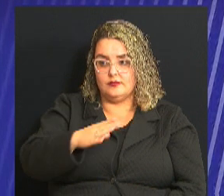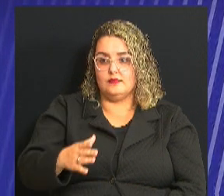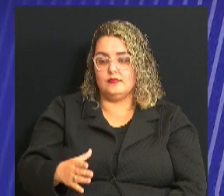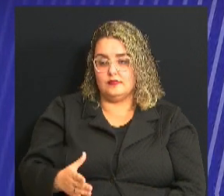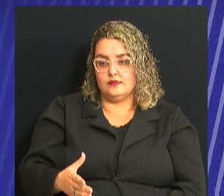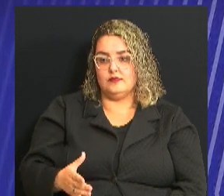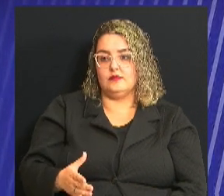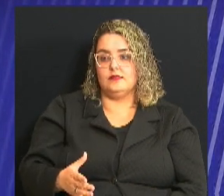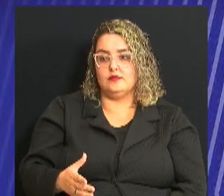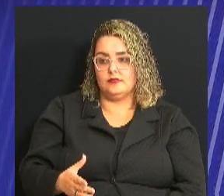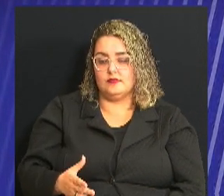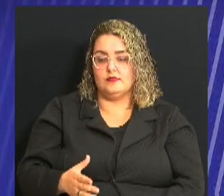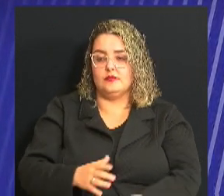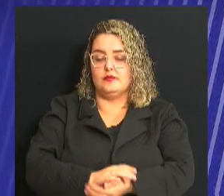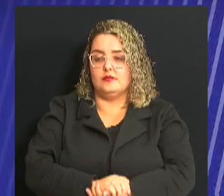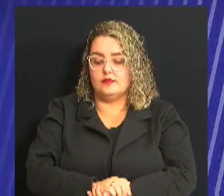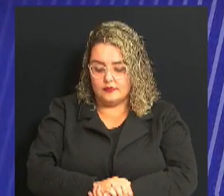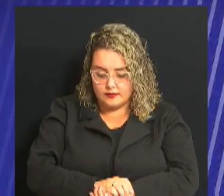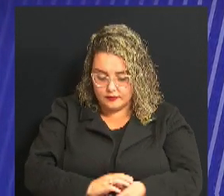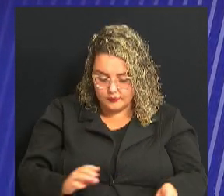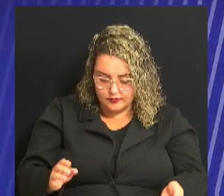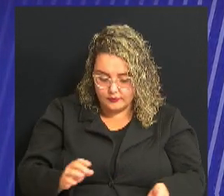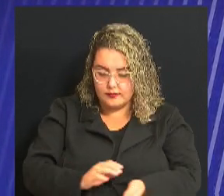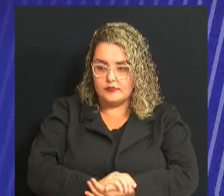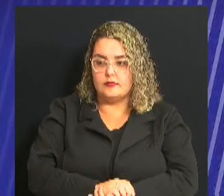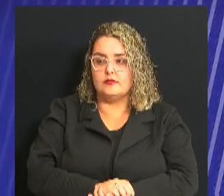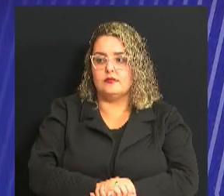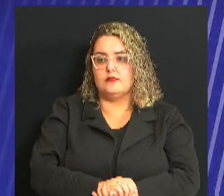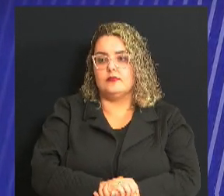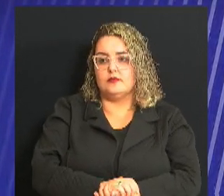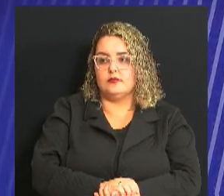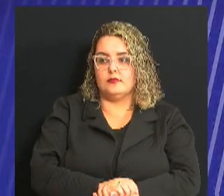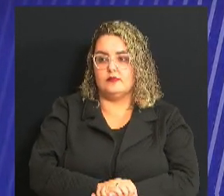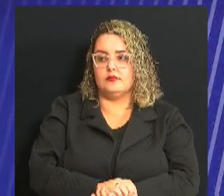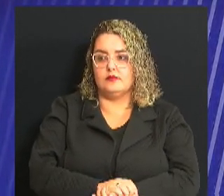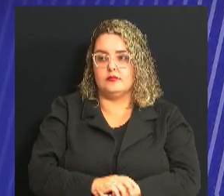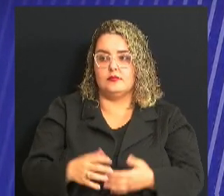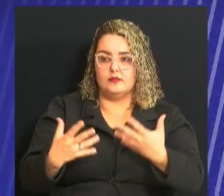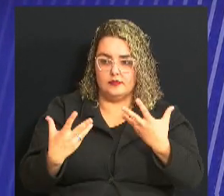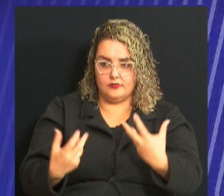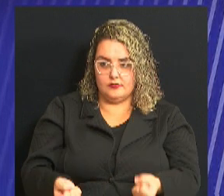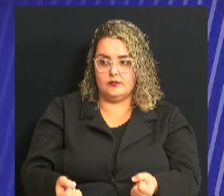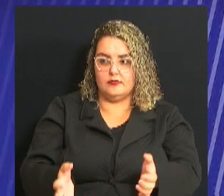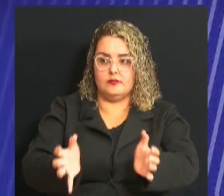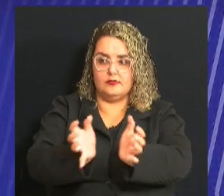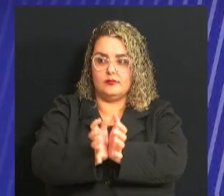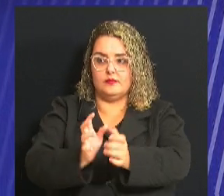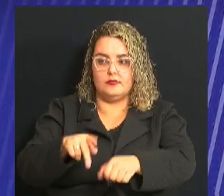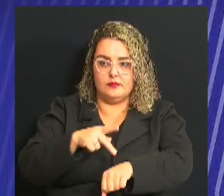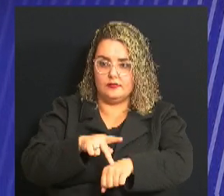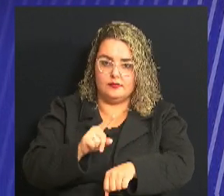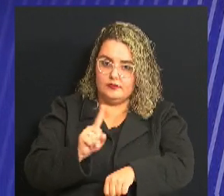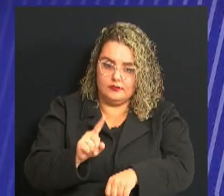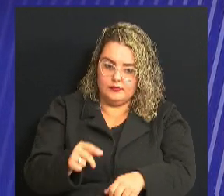uma, para sediar uma seleção de um país, não é algo simples. Vários